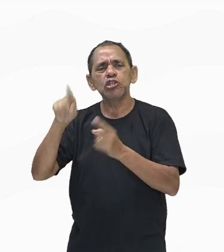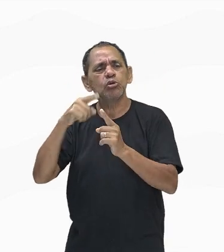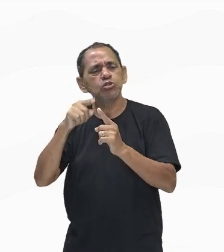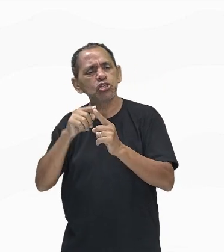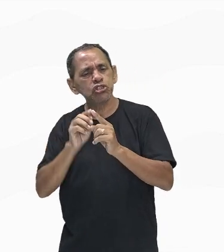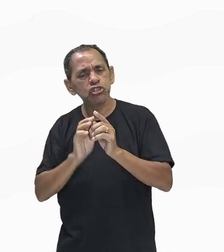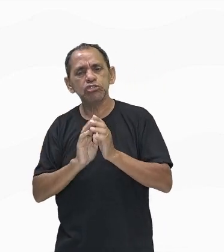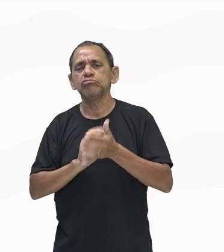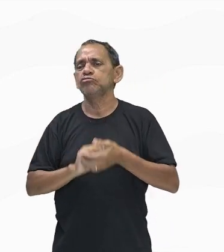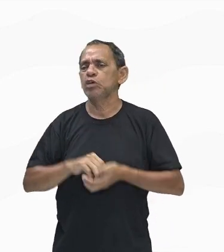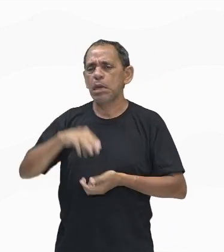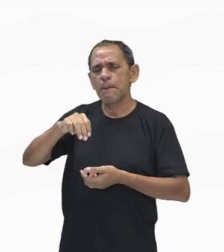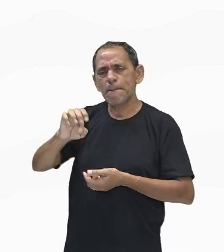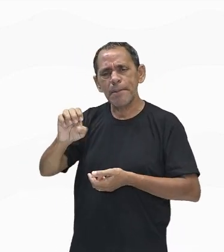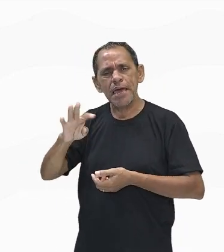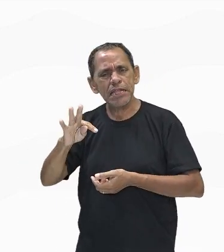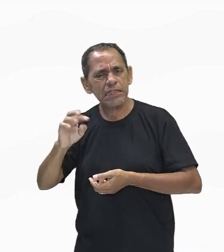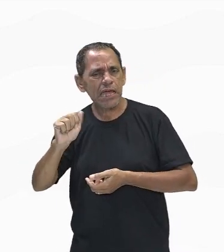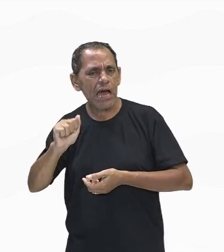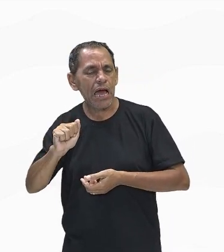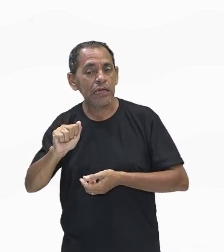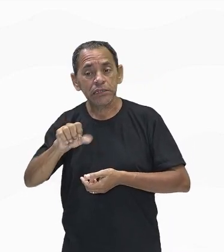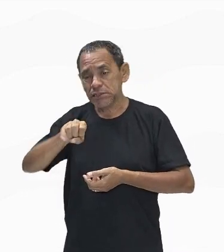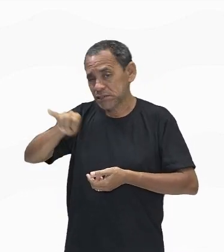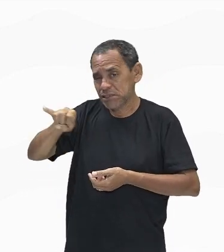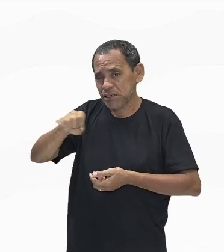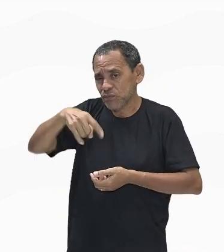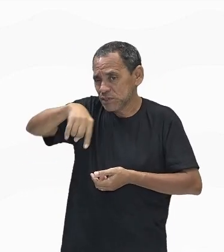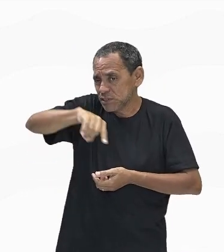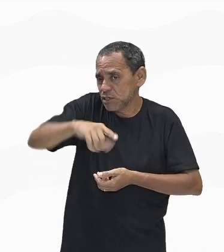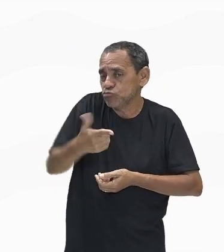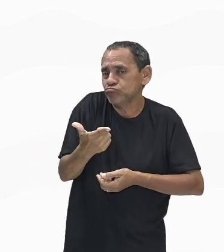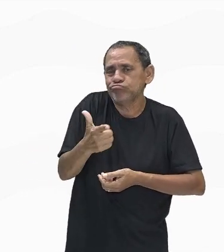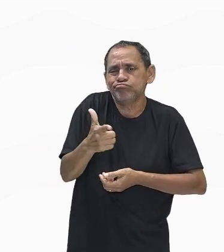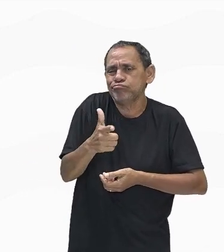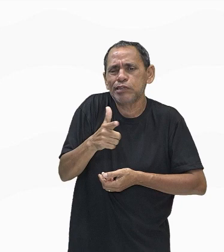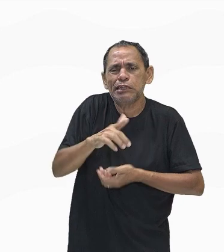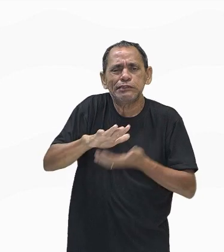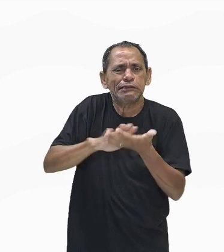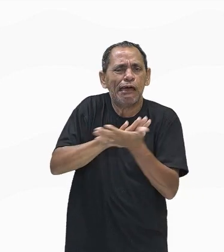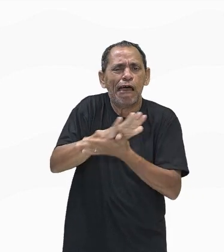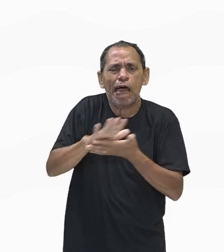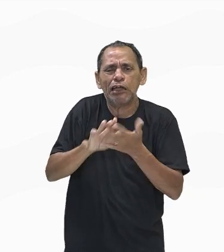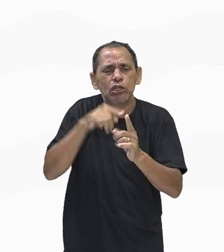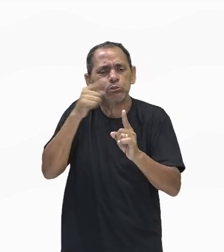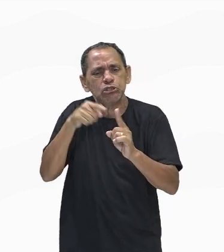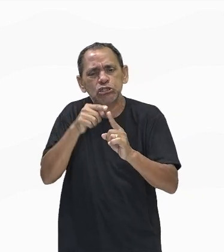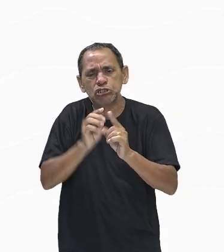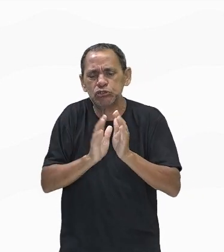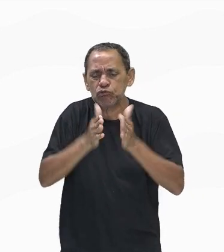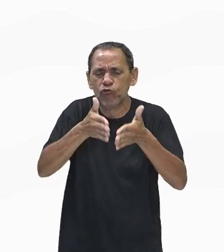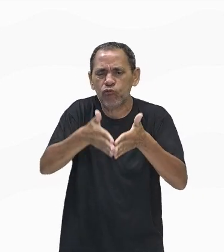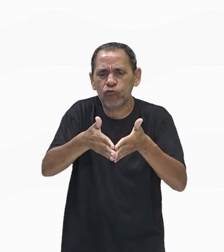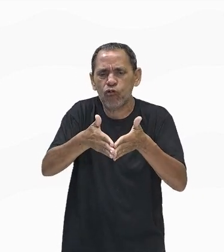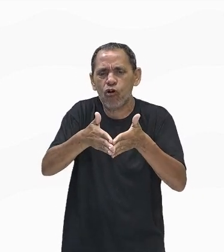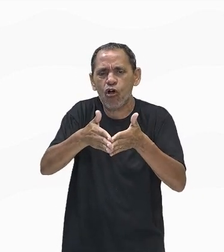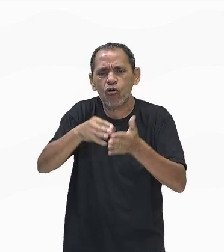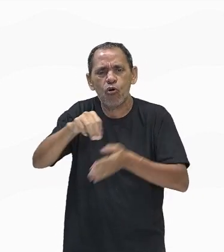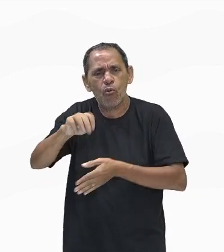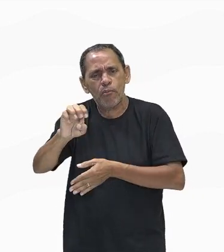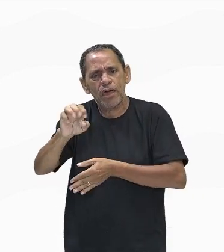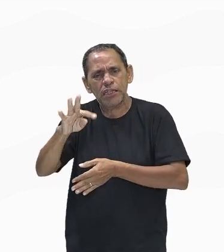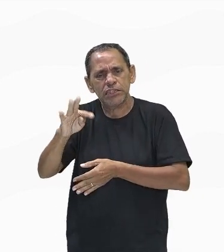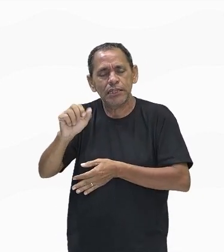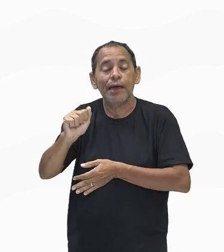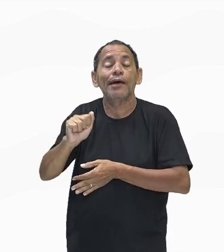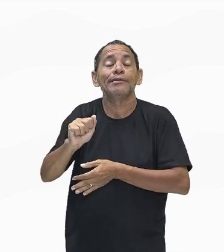problema. Então, quando você não tem, né, meta nenhuma, objetivo nenhum, realmente, aí a gente está diante